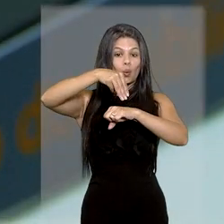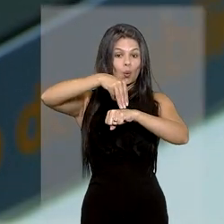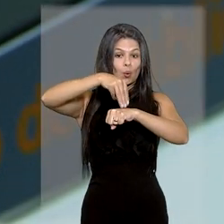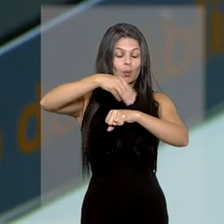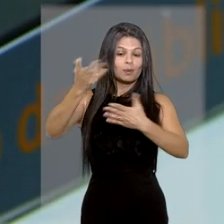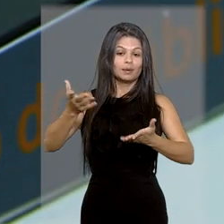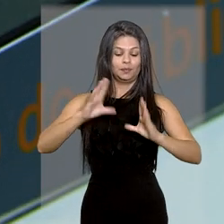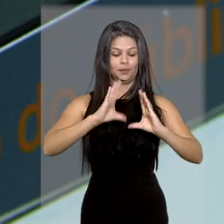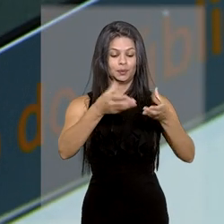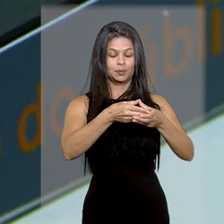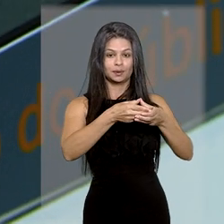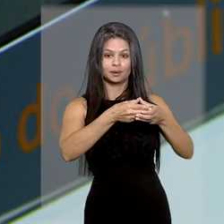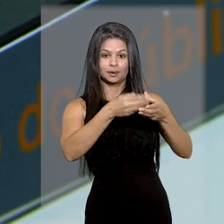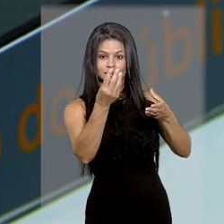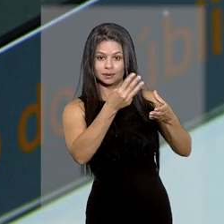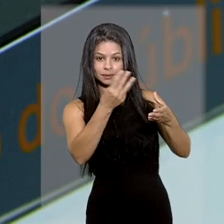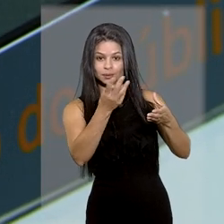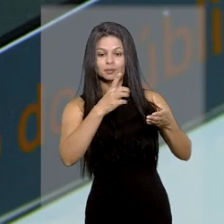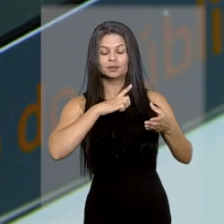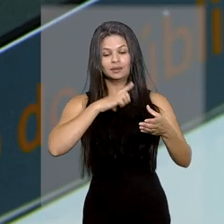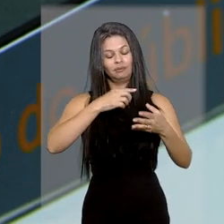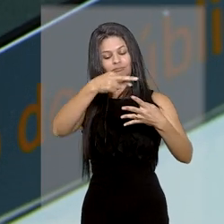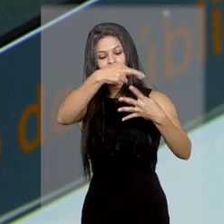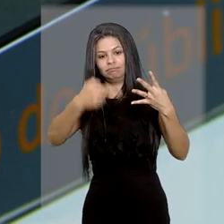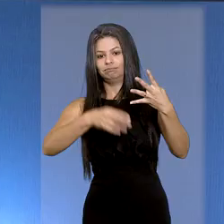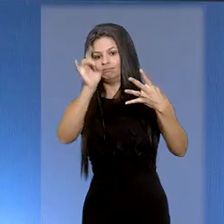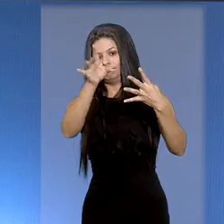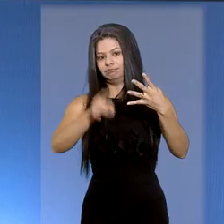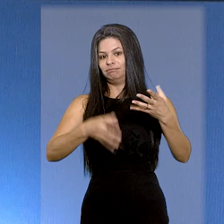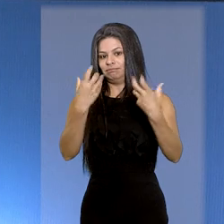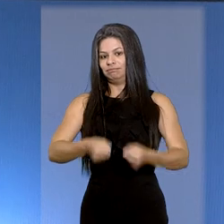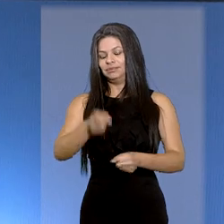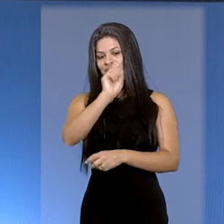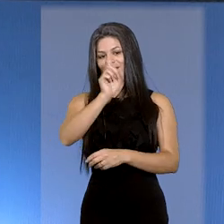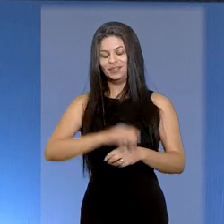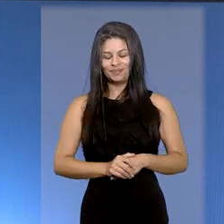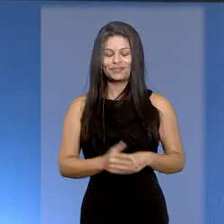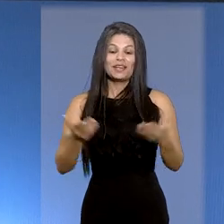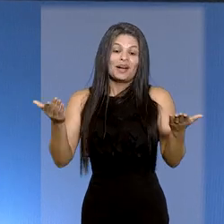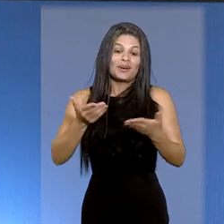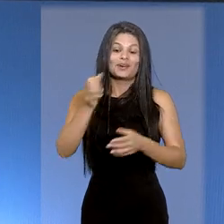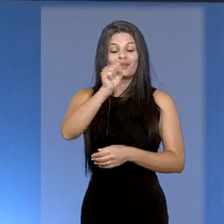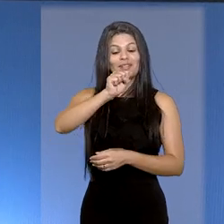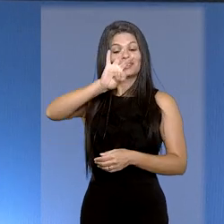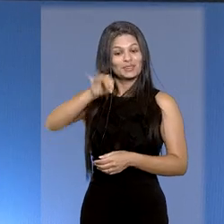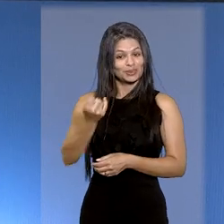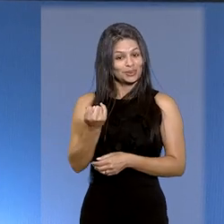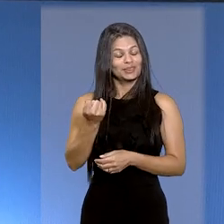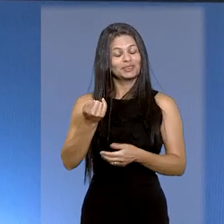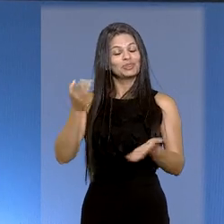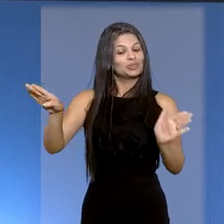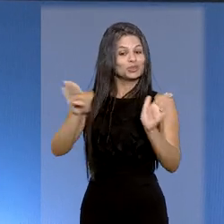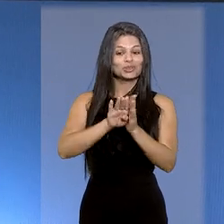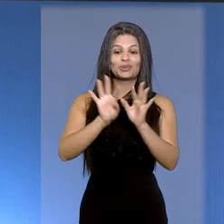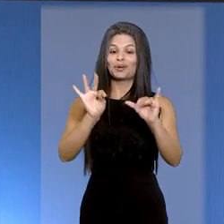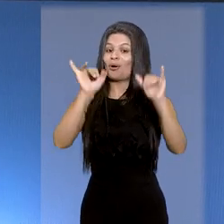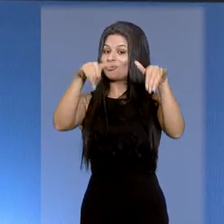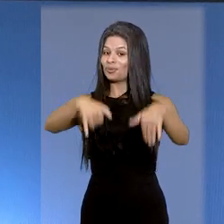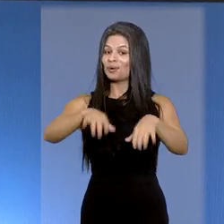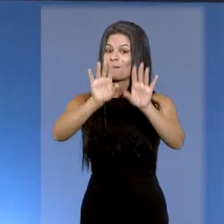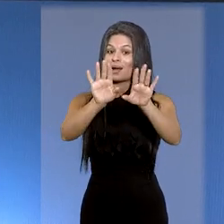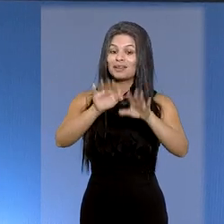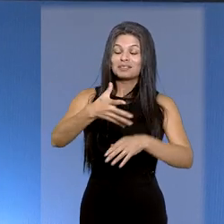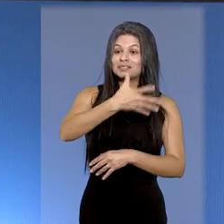a terceira turma negou provimento ao recurso especial e o STJ notícias está chegando ao fim e não